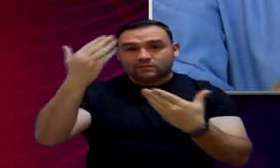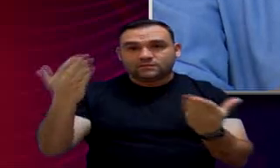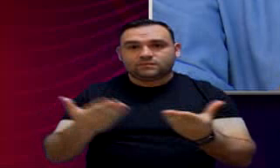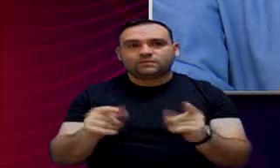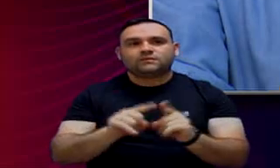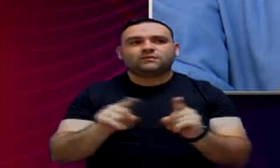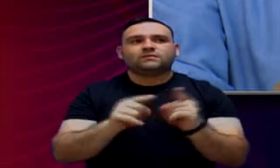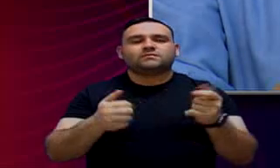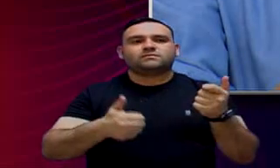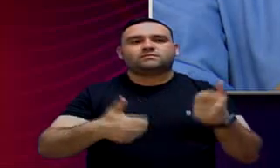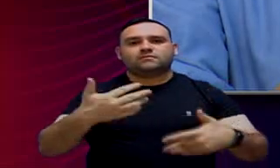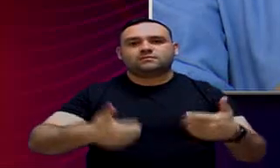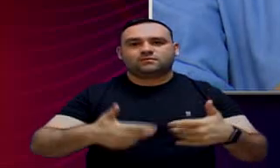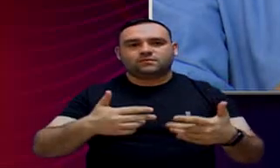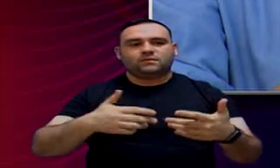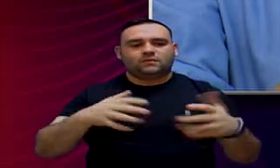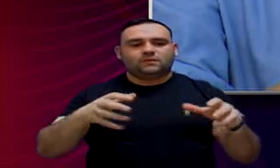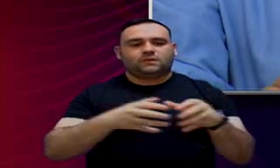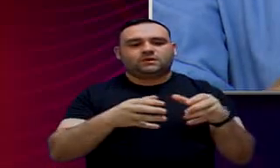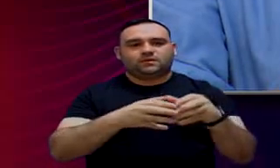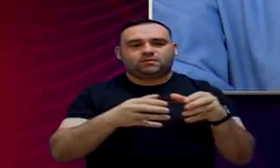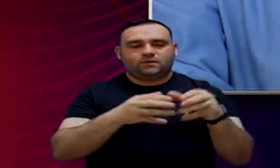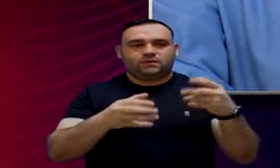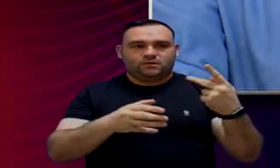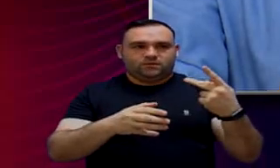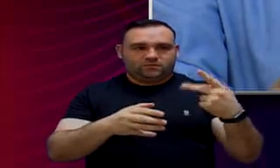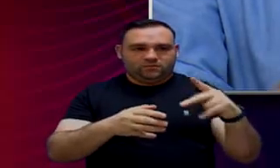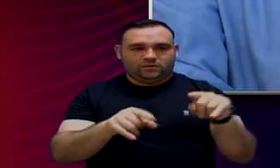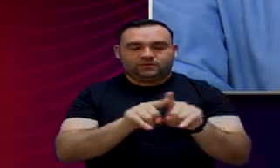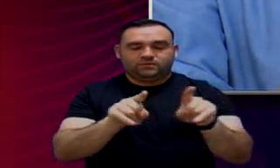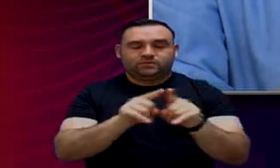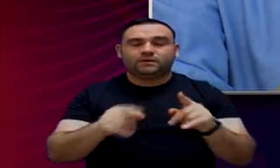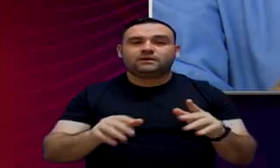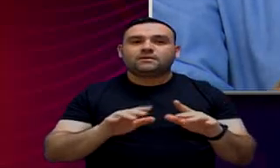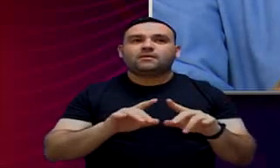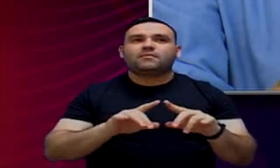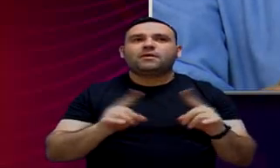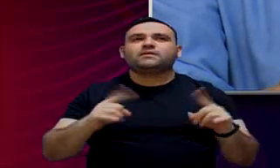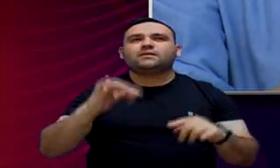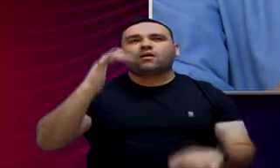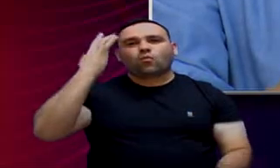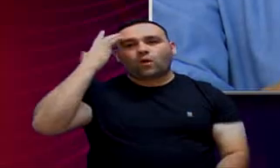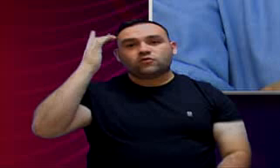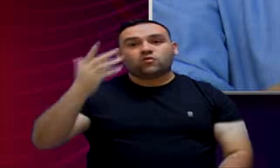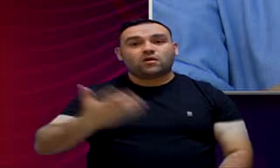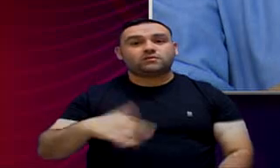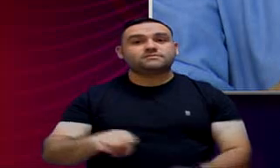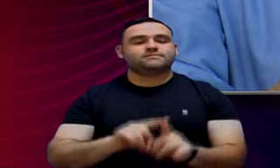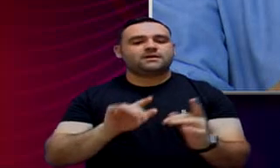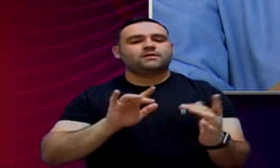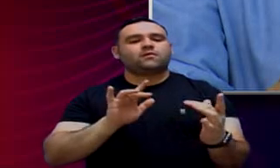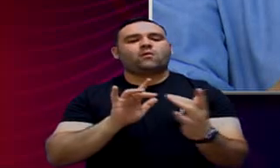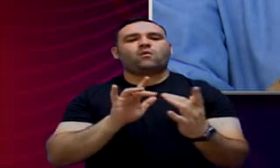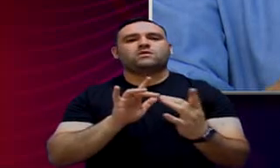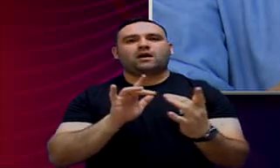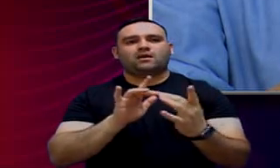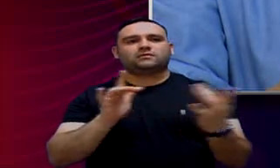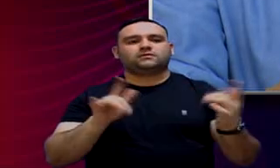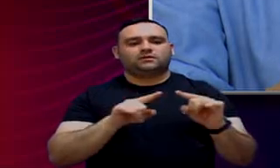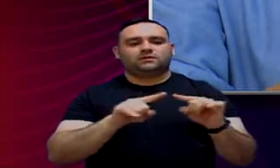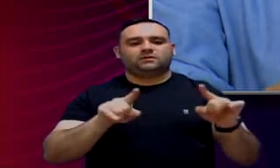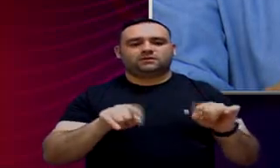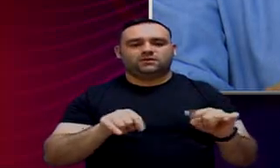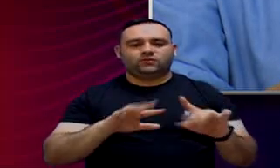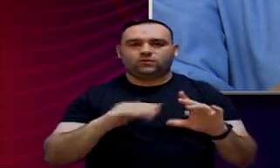as colocações né que foi da sua equipe do pessoal da equipe também mas acho que esse contato com o